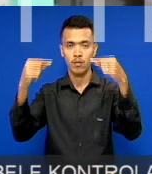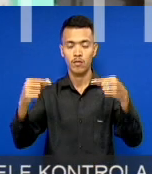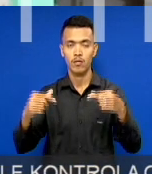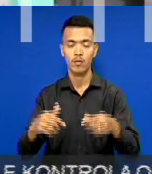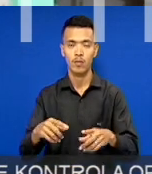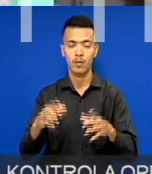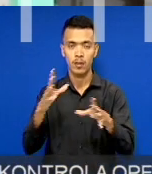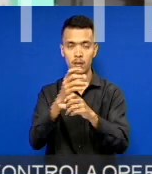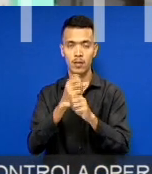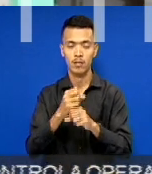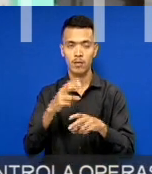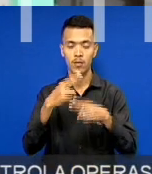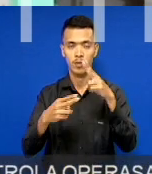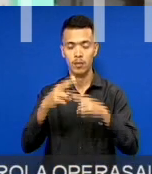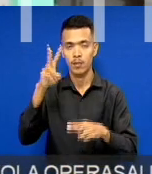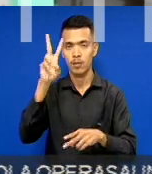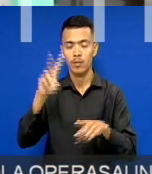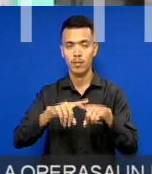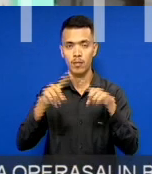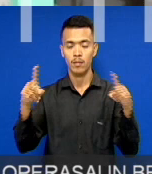de itasim holiman ro, mabe liu husi